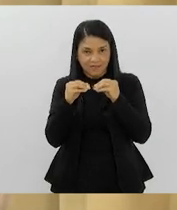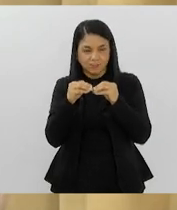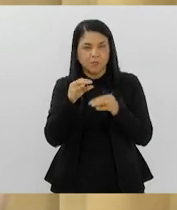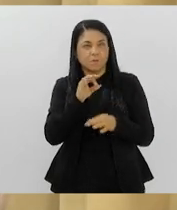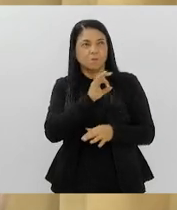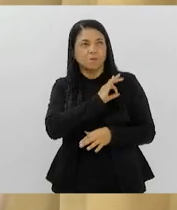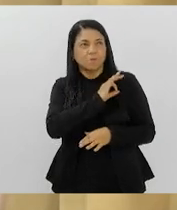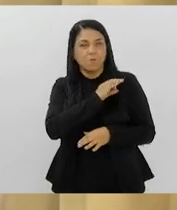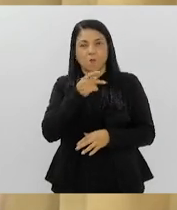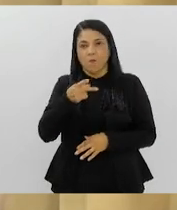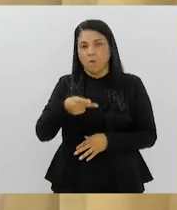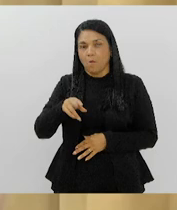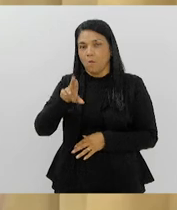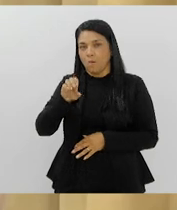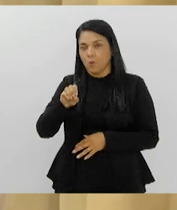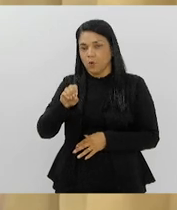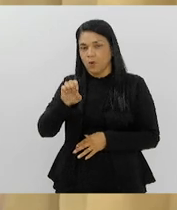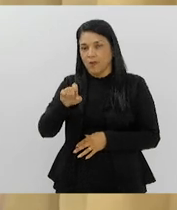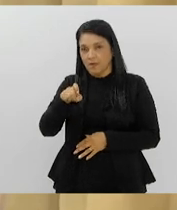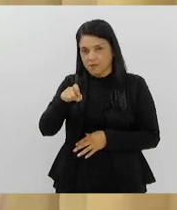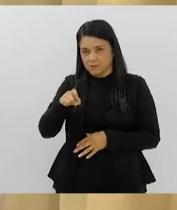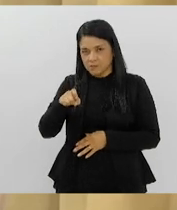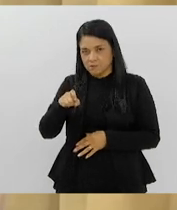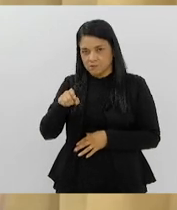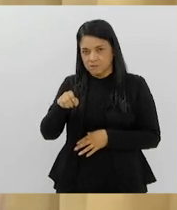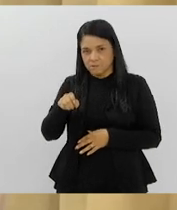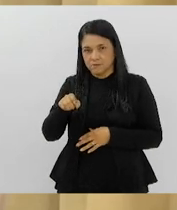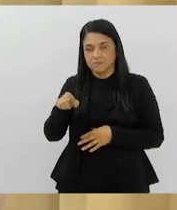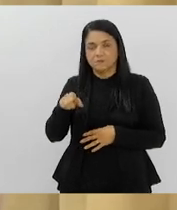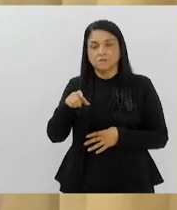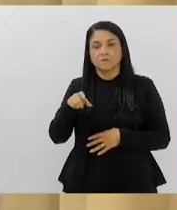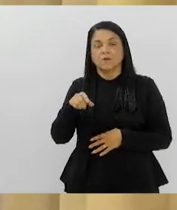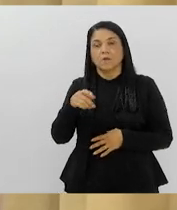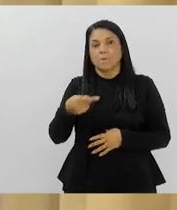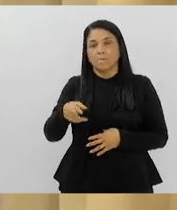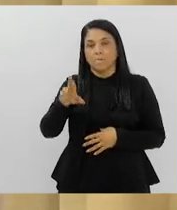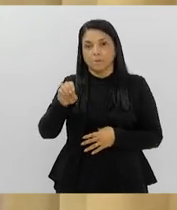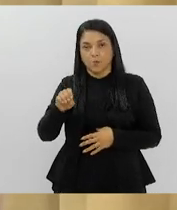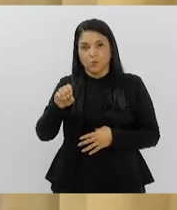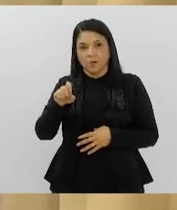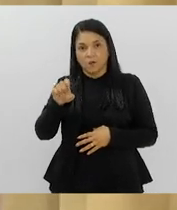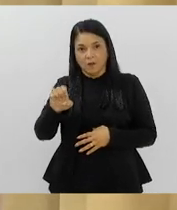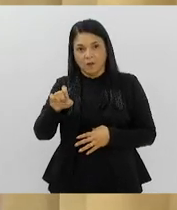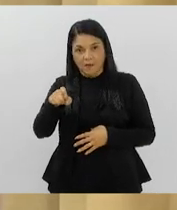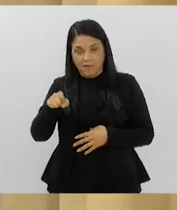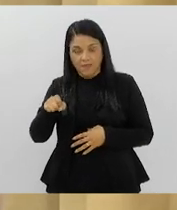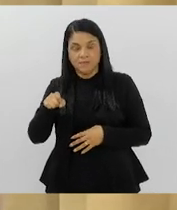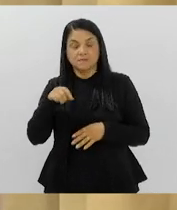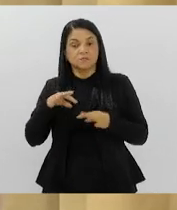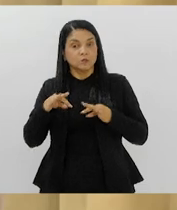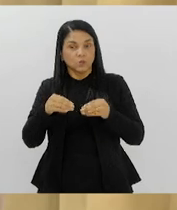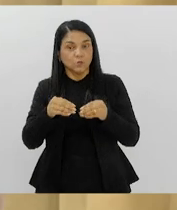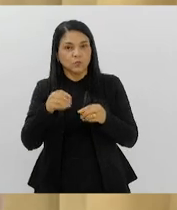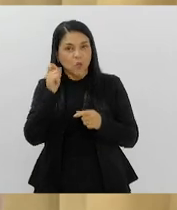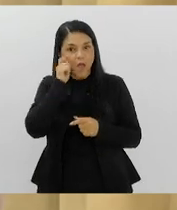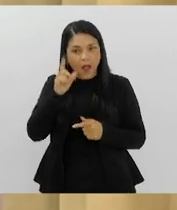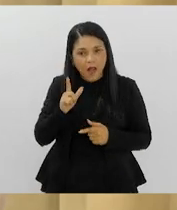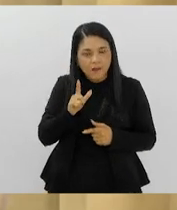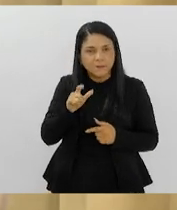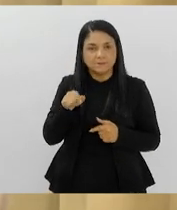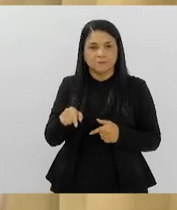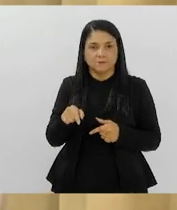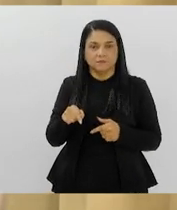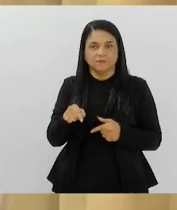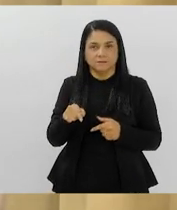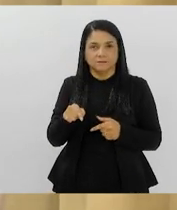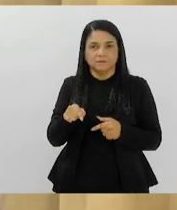nome. Mas, enfim, a gente coloca todo mundo com um possível extra, coloca em sobreaviso, estado de alerta, porque o nosso